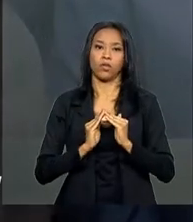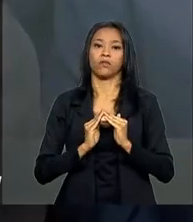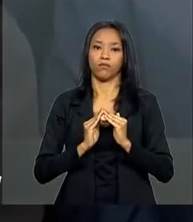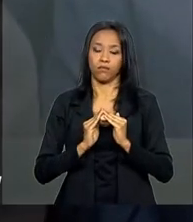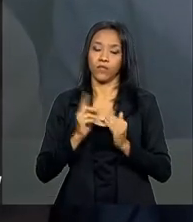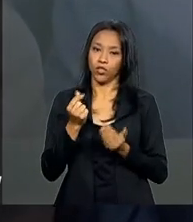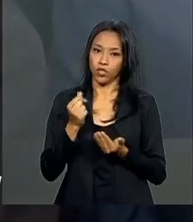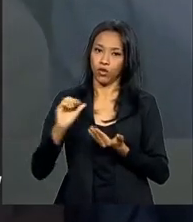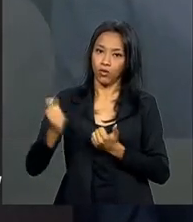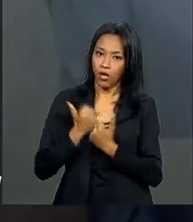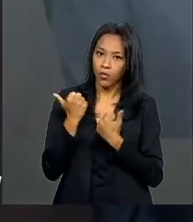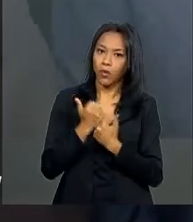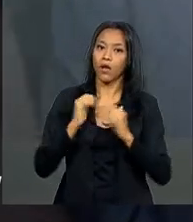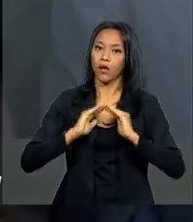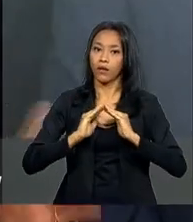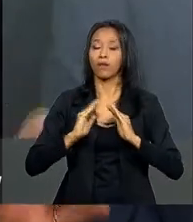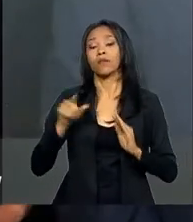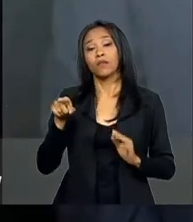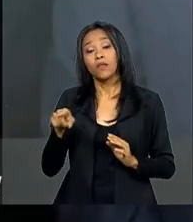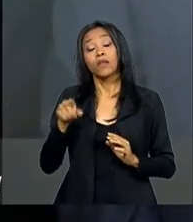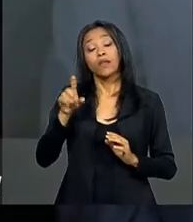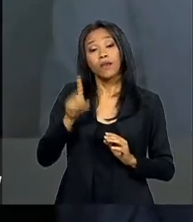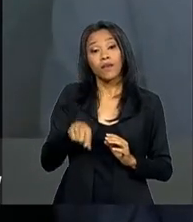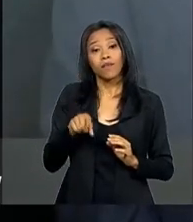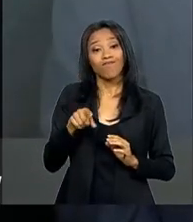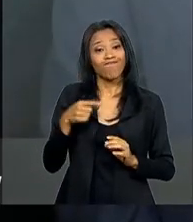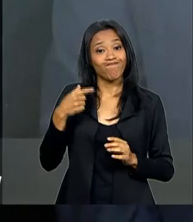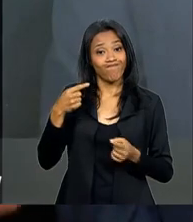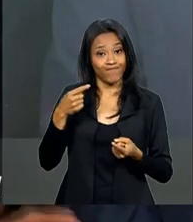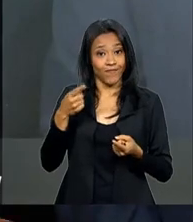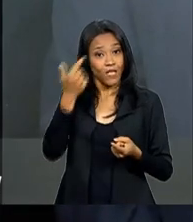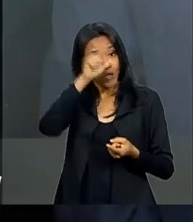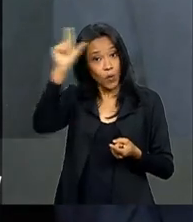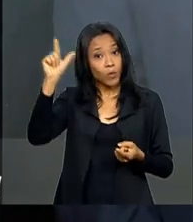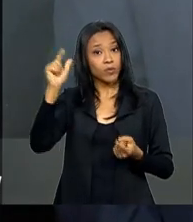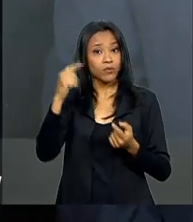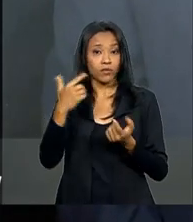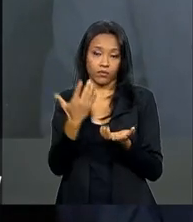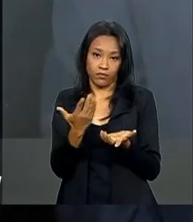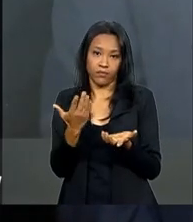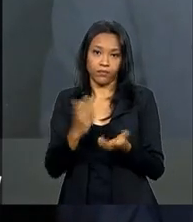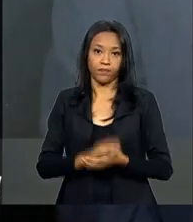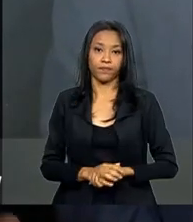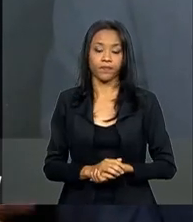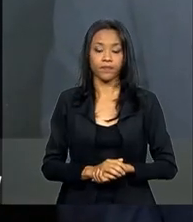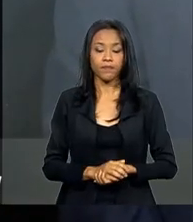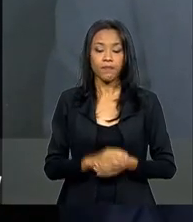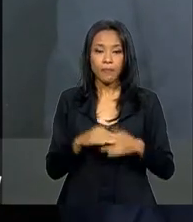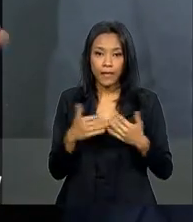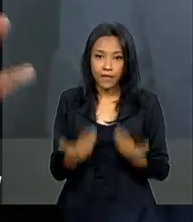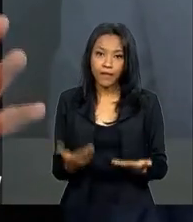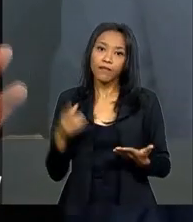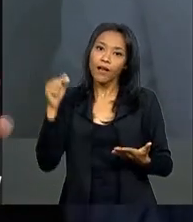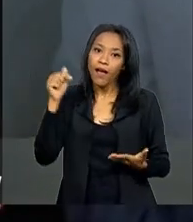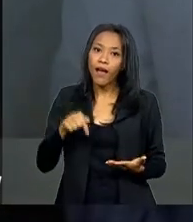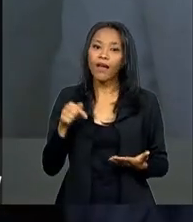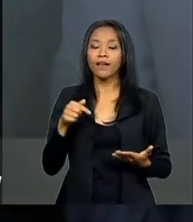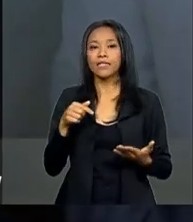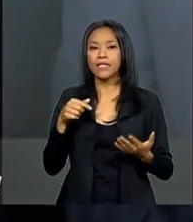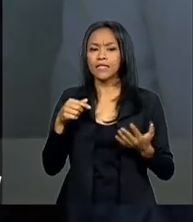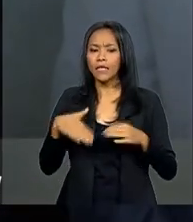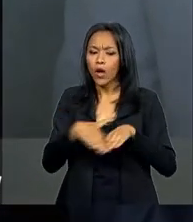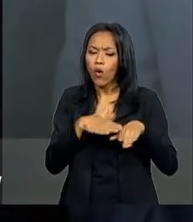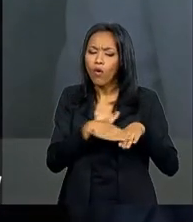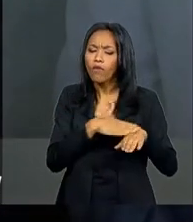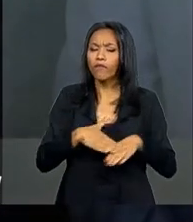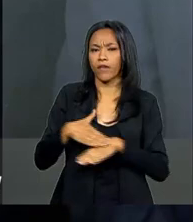digamos, acréscimos que sejam incompatíveis com a ideia do aumento do teto, não é? Então, é nestes termos que está